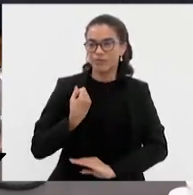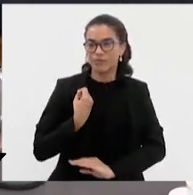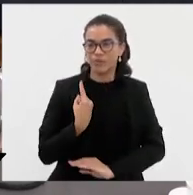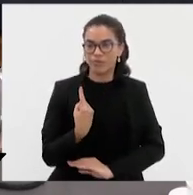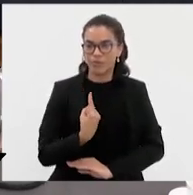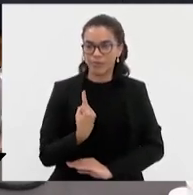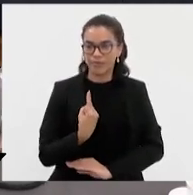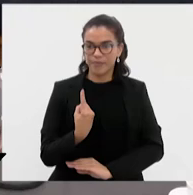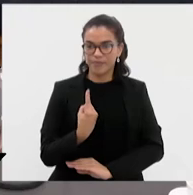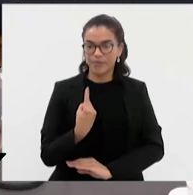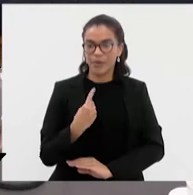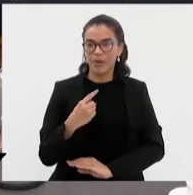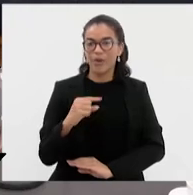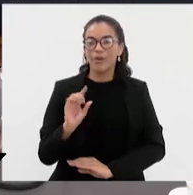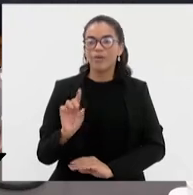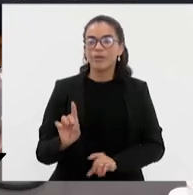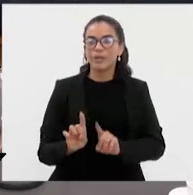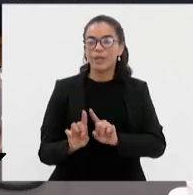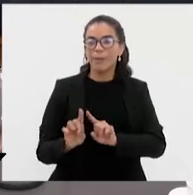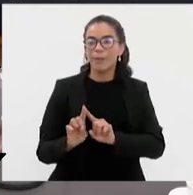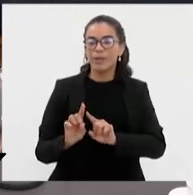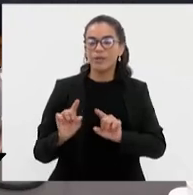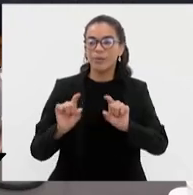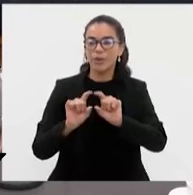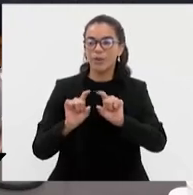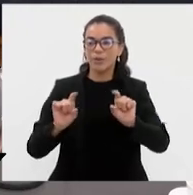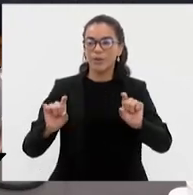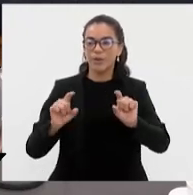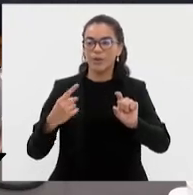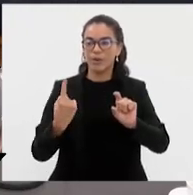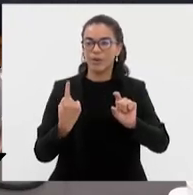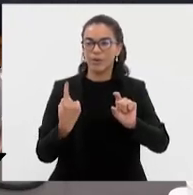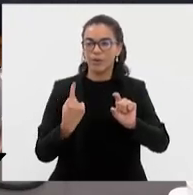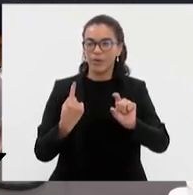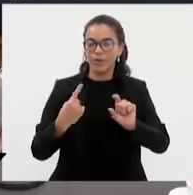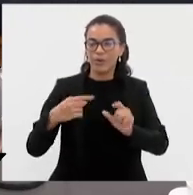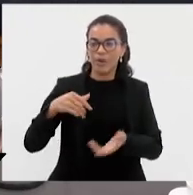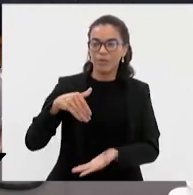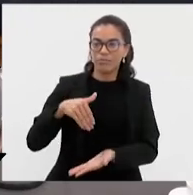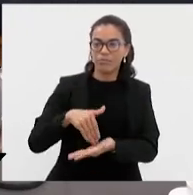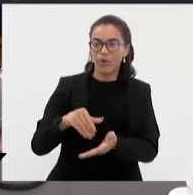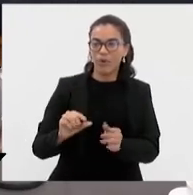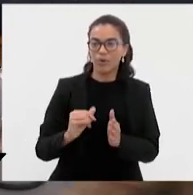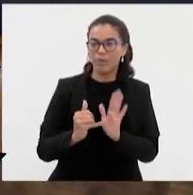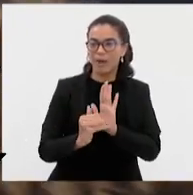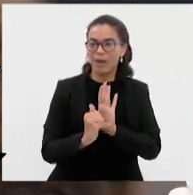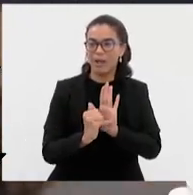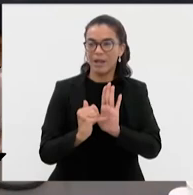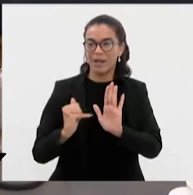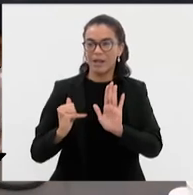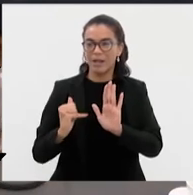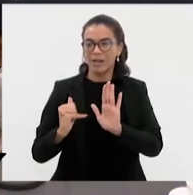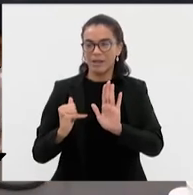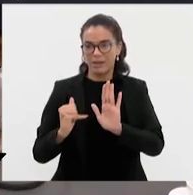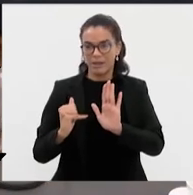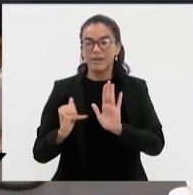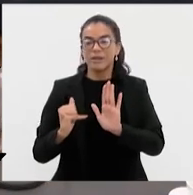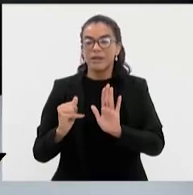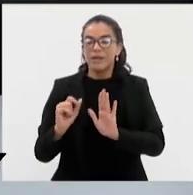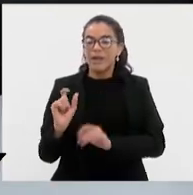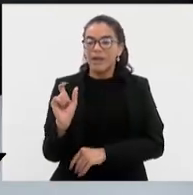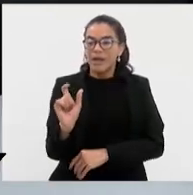em relação ao parágrafo único, onde, na última linha, aí, o doutor Fernando, né? A